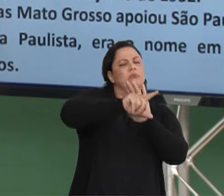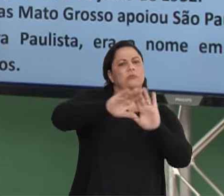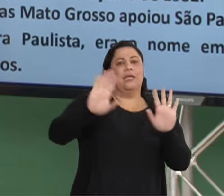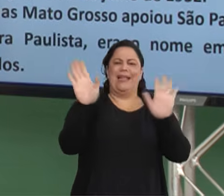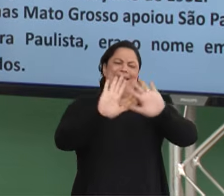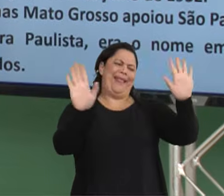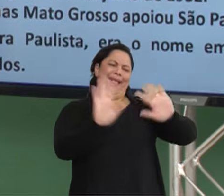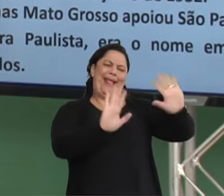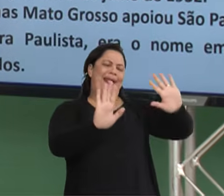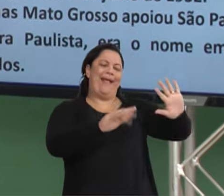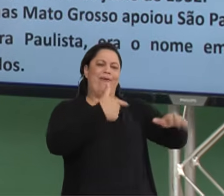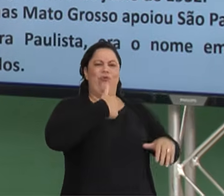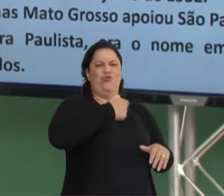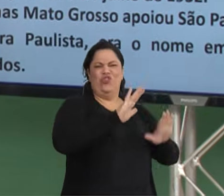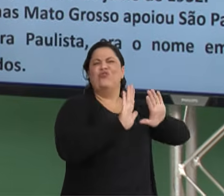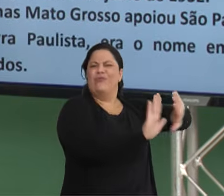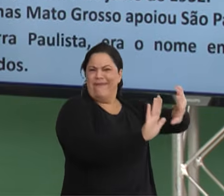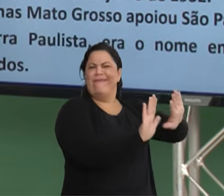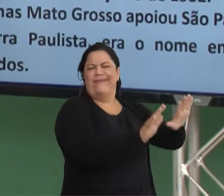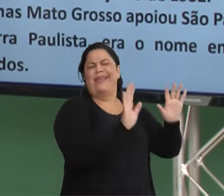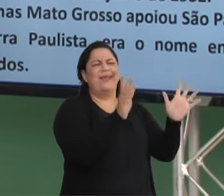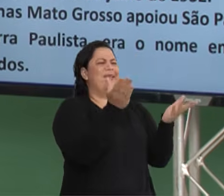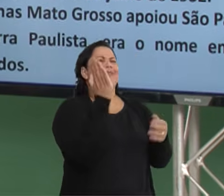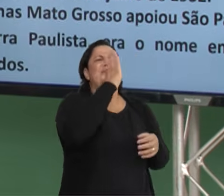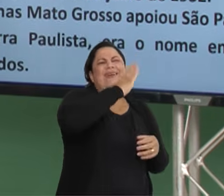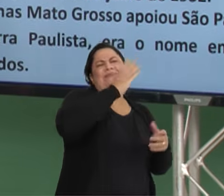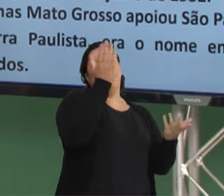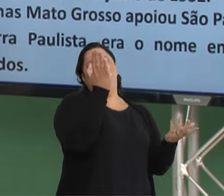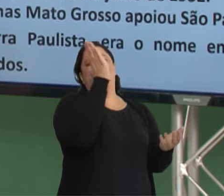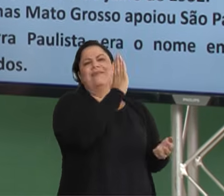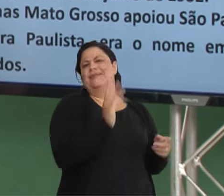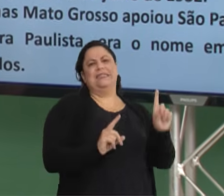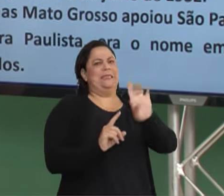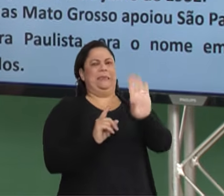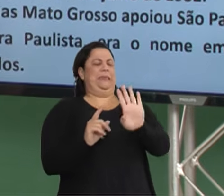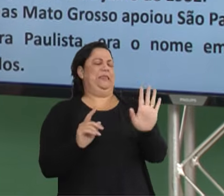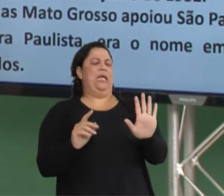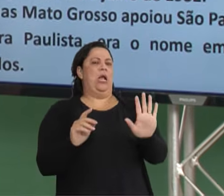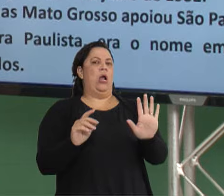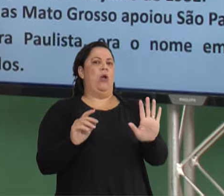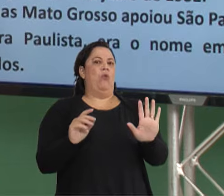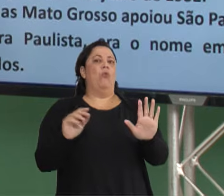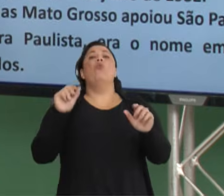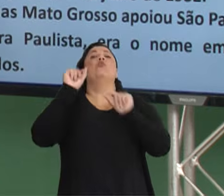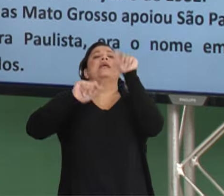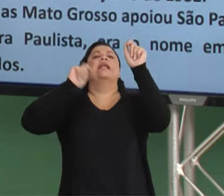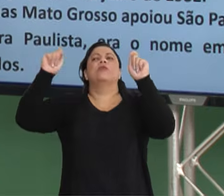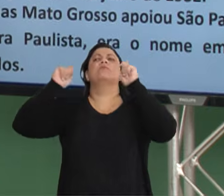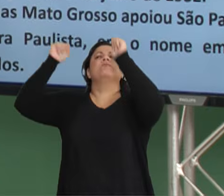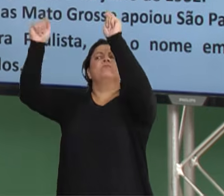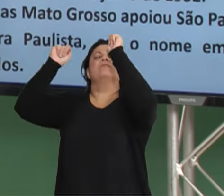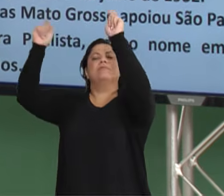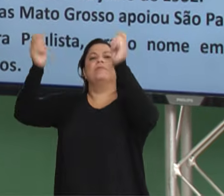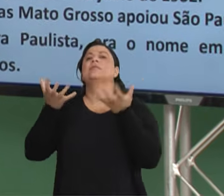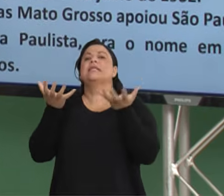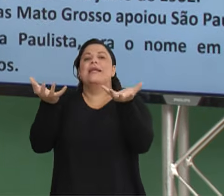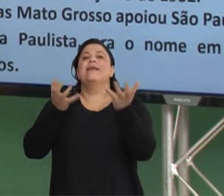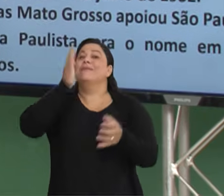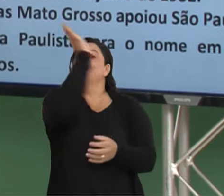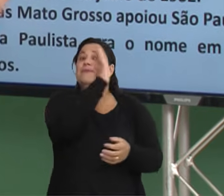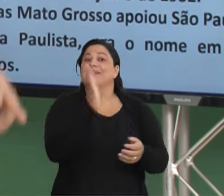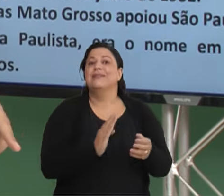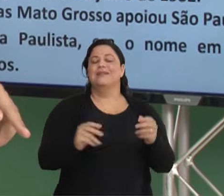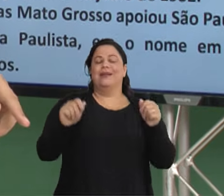o Getúlio, eu não quero o mal do Brasil. Pelo contrário, nós queremos que os brasileiros façam